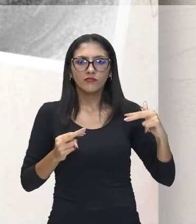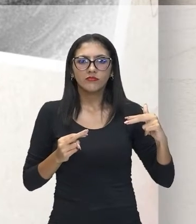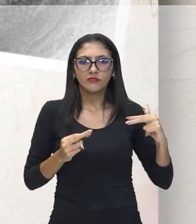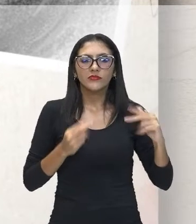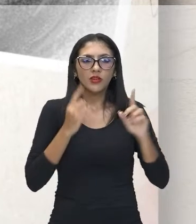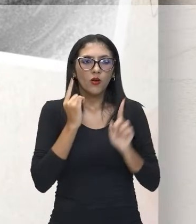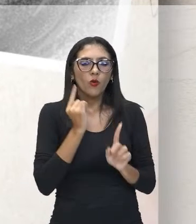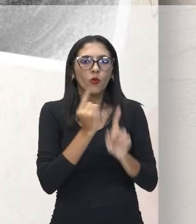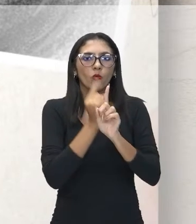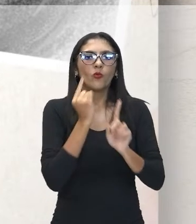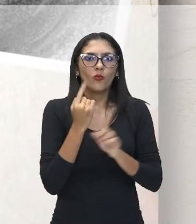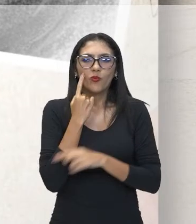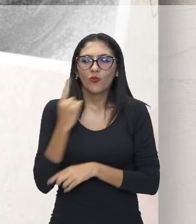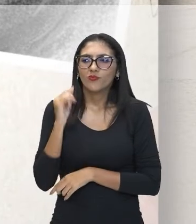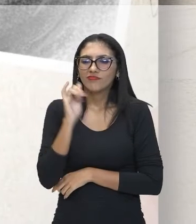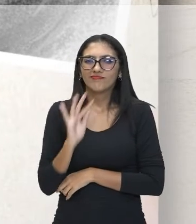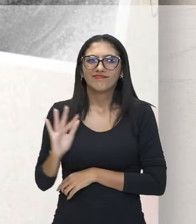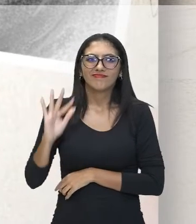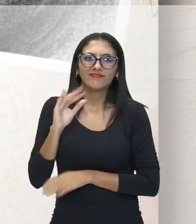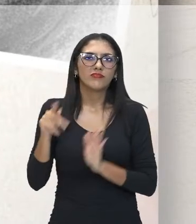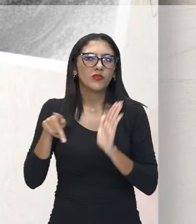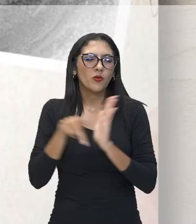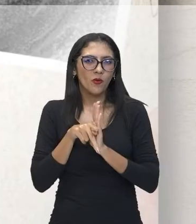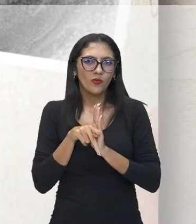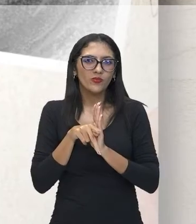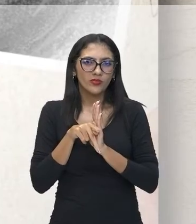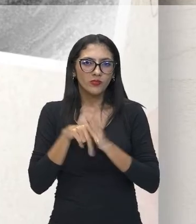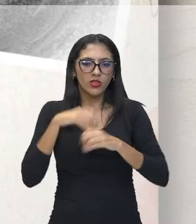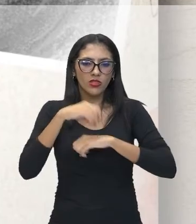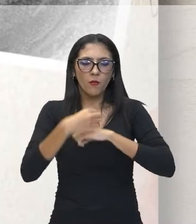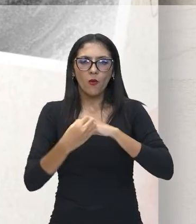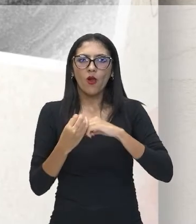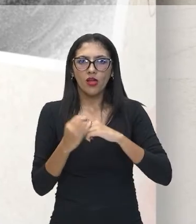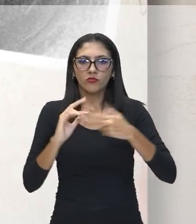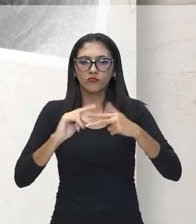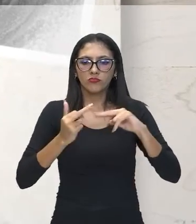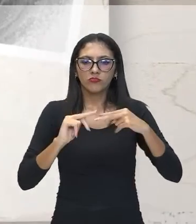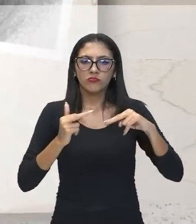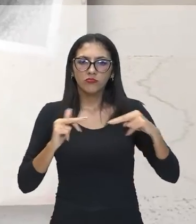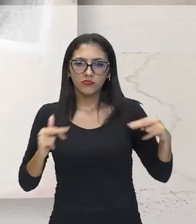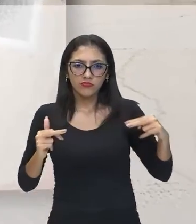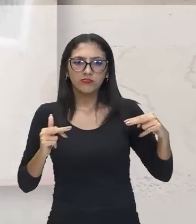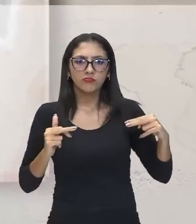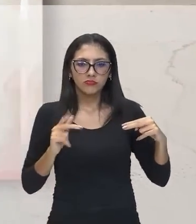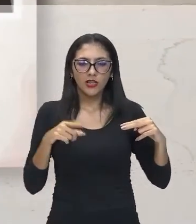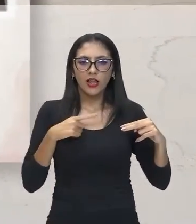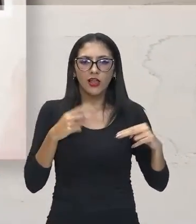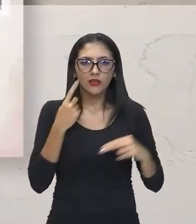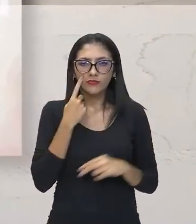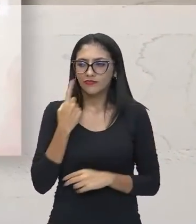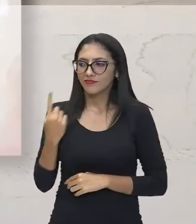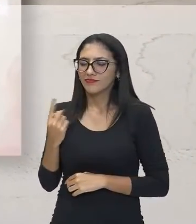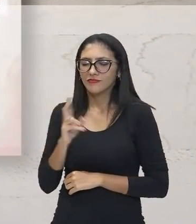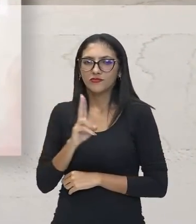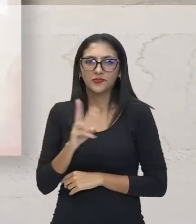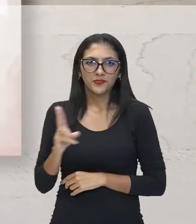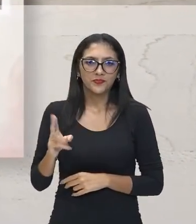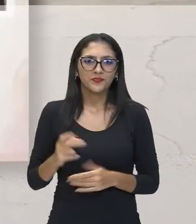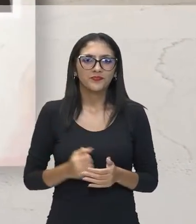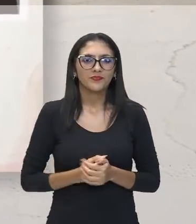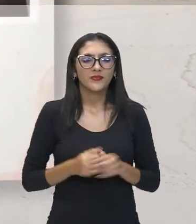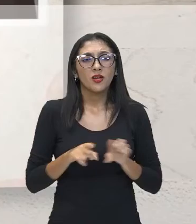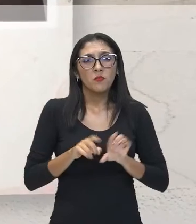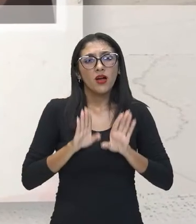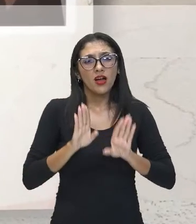formato helicoidal da molécula de DNA, conhecida como fotografia 51. Contudo, por